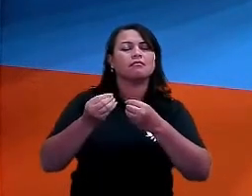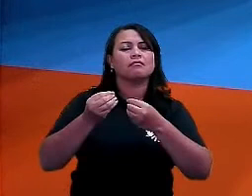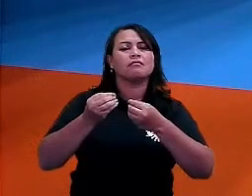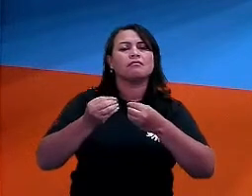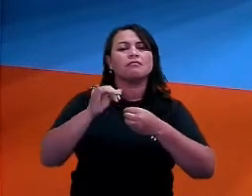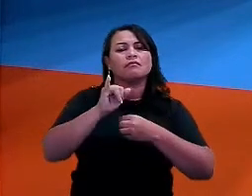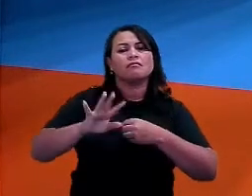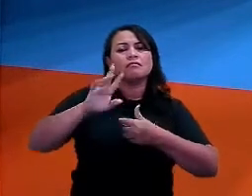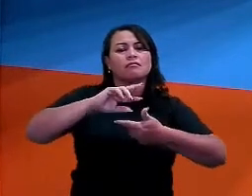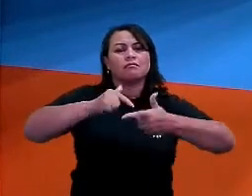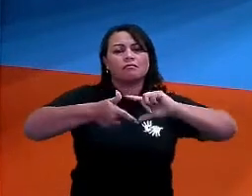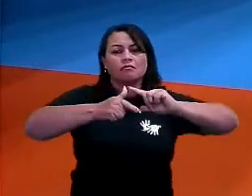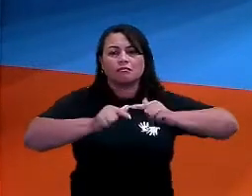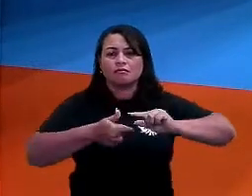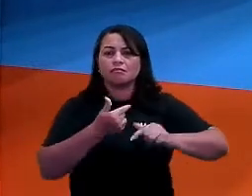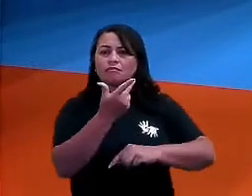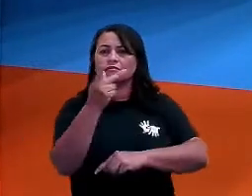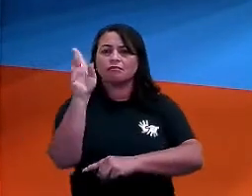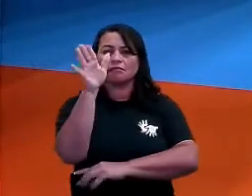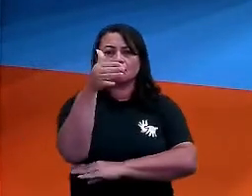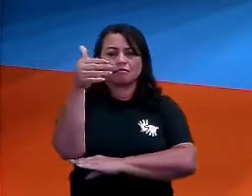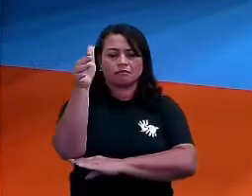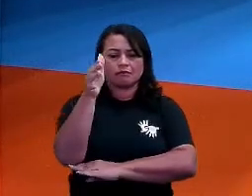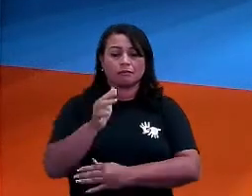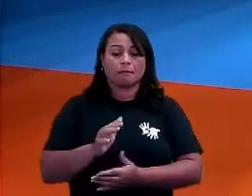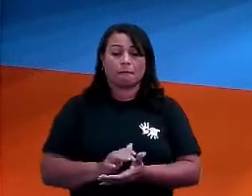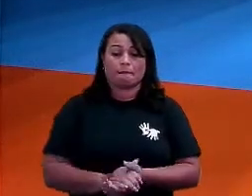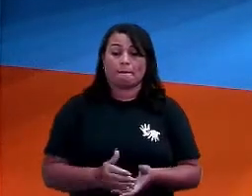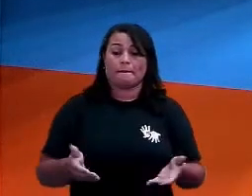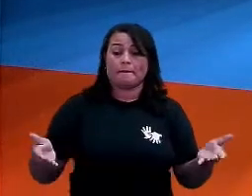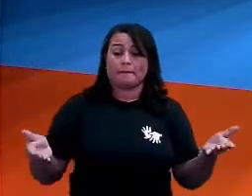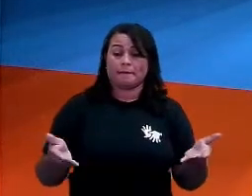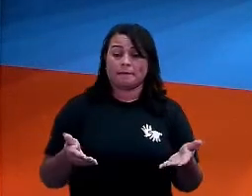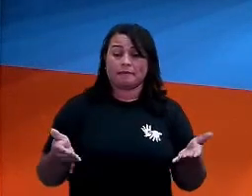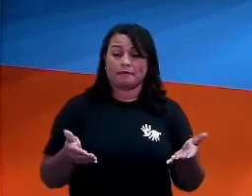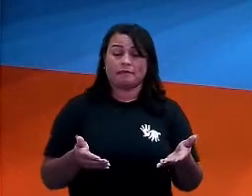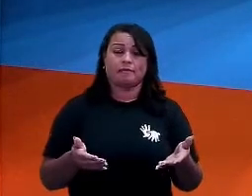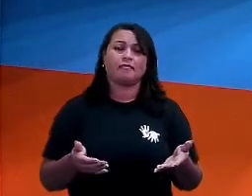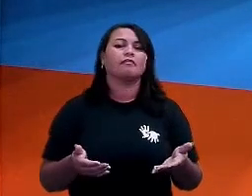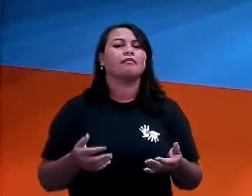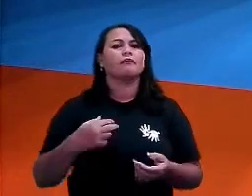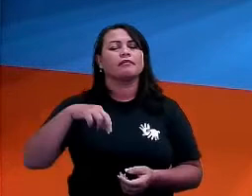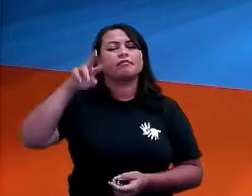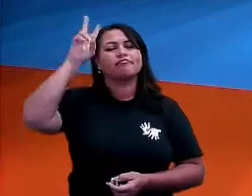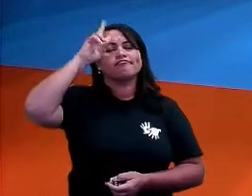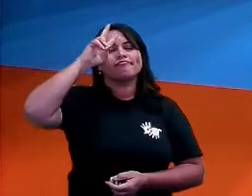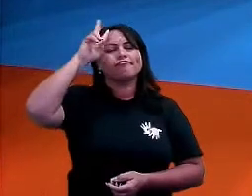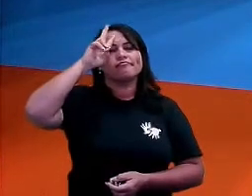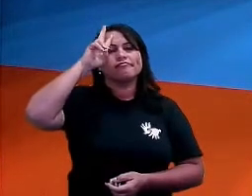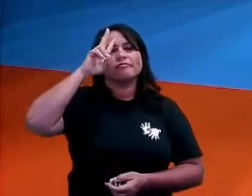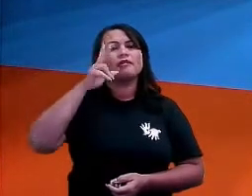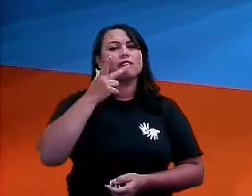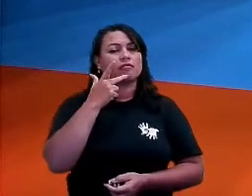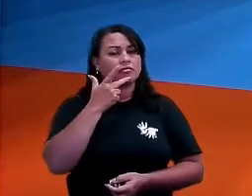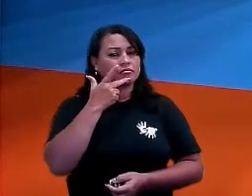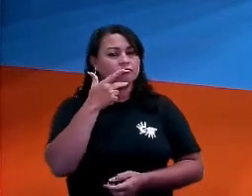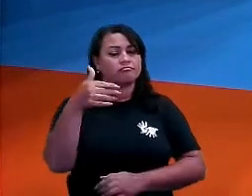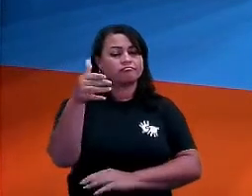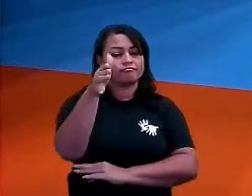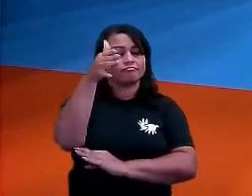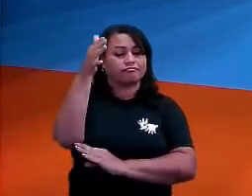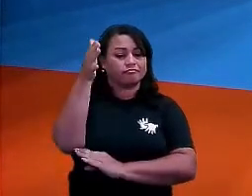aparecem em outras bandeiras, tá bom? Agora, eu preciso lembrar que eu falei da